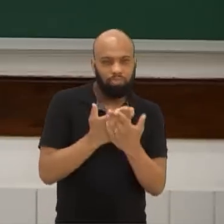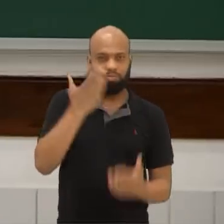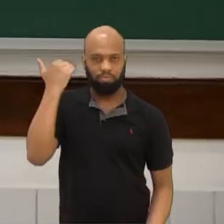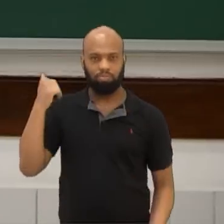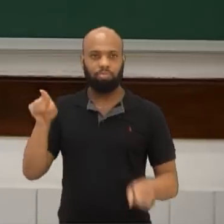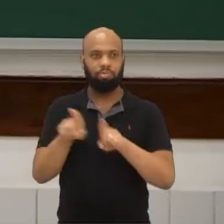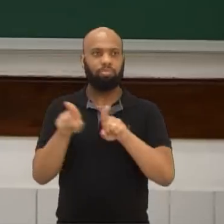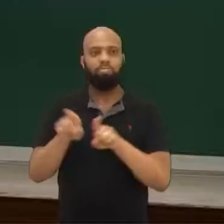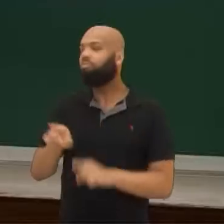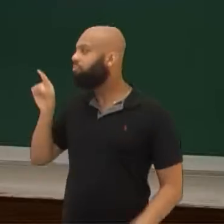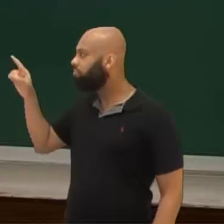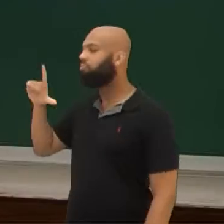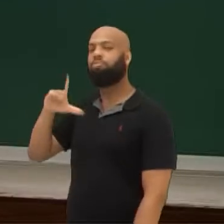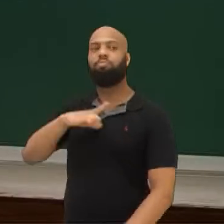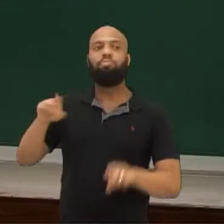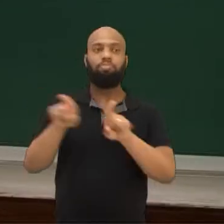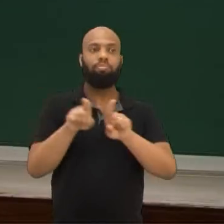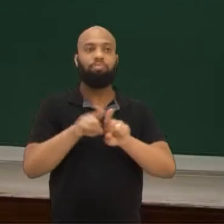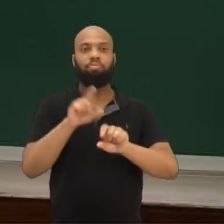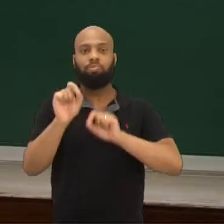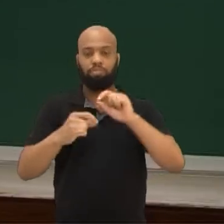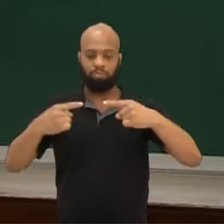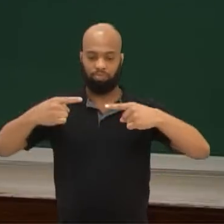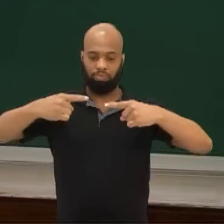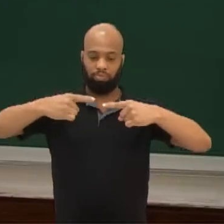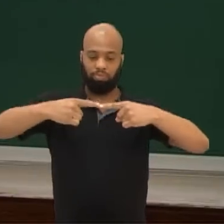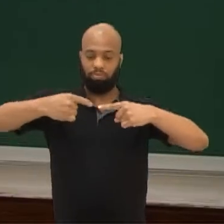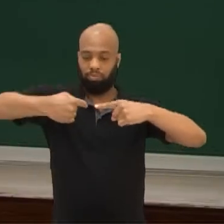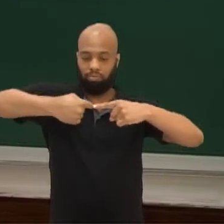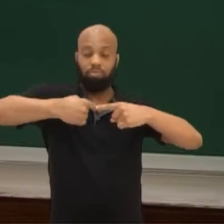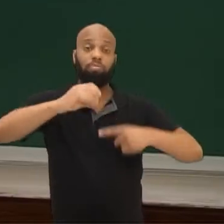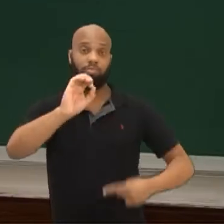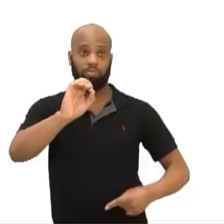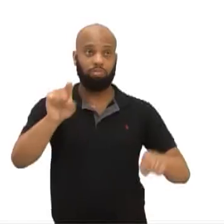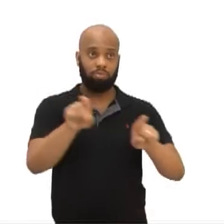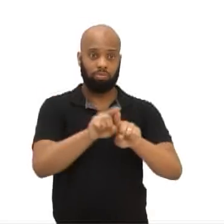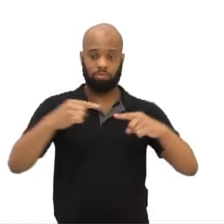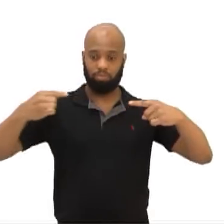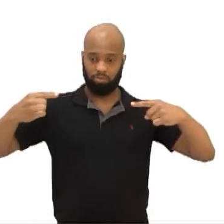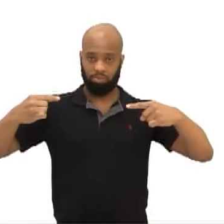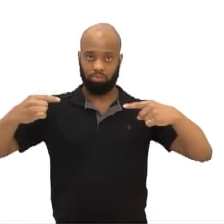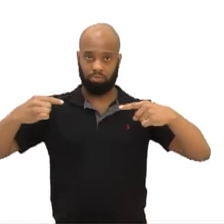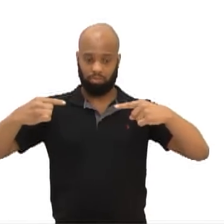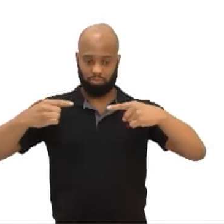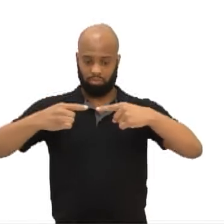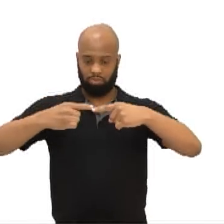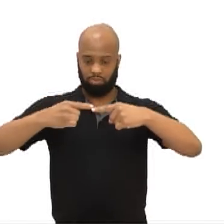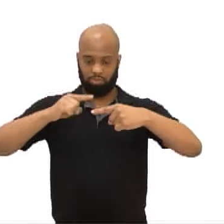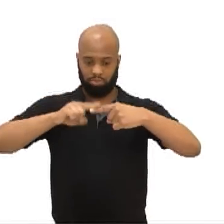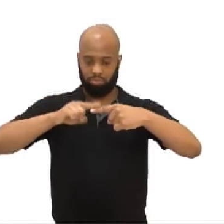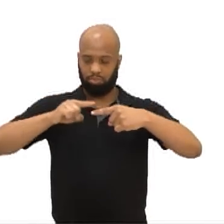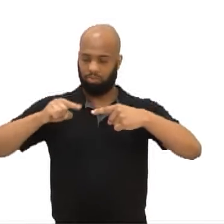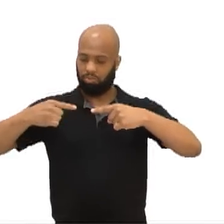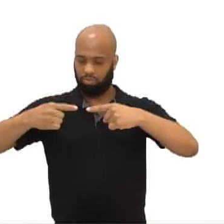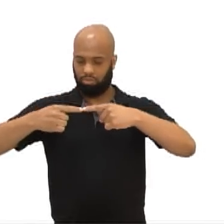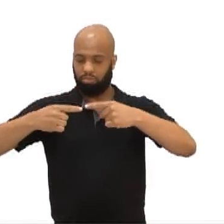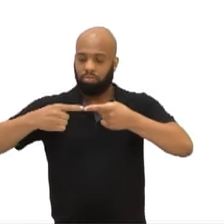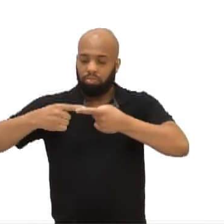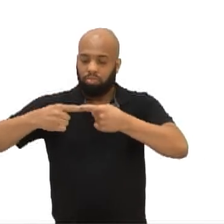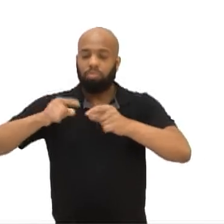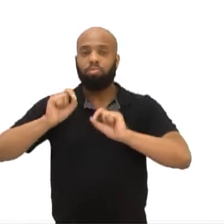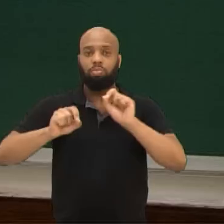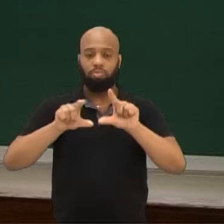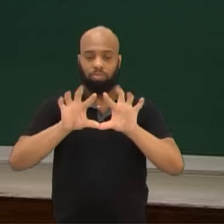anterior, aqui também eu tenho a origem, que é o ponto O, as duas semirretas, e o ponto A e o ponto B, que terminam